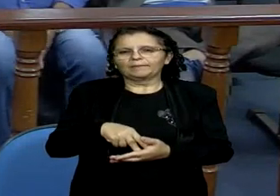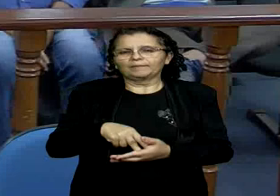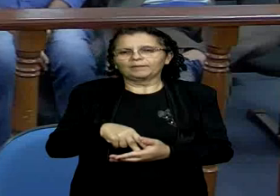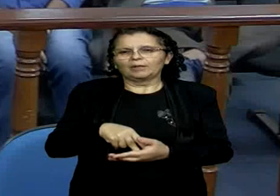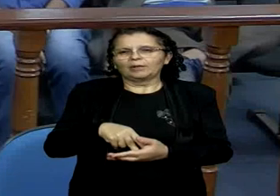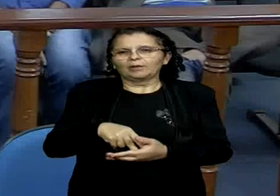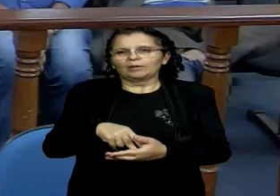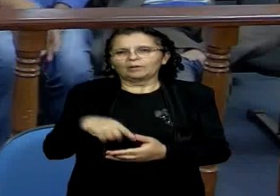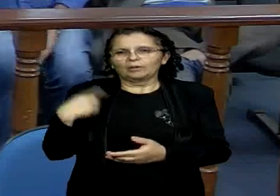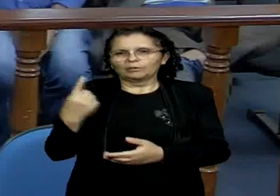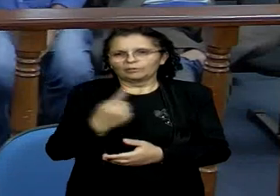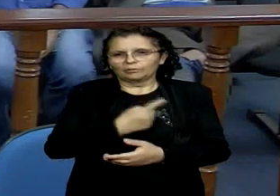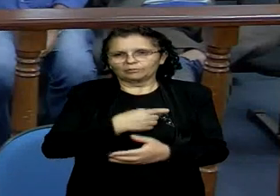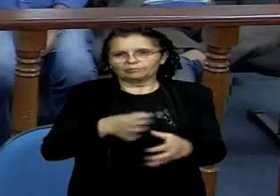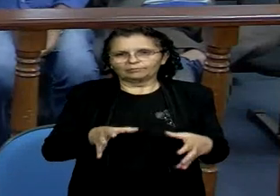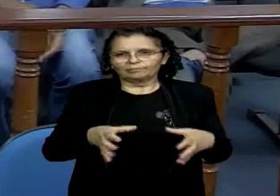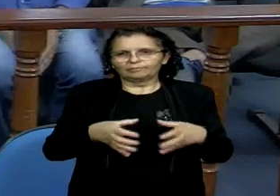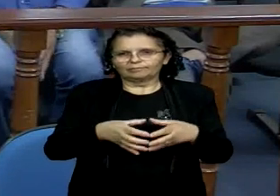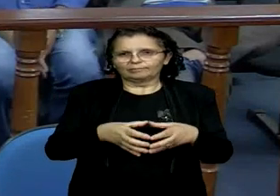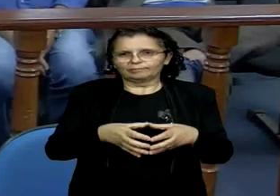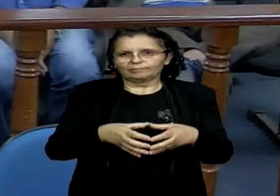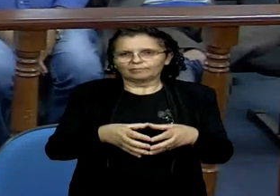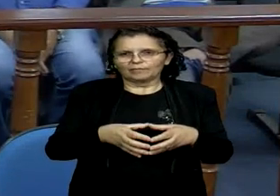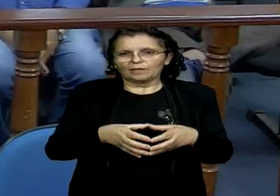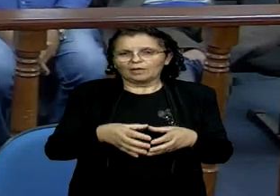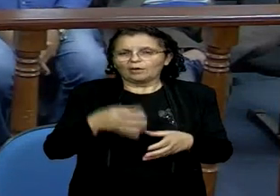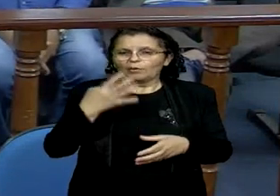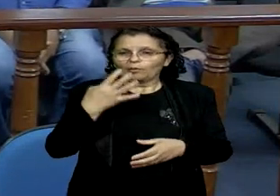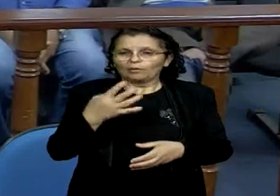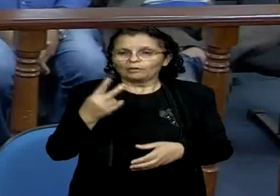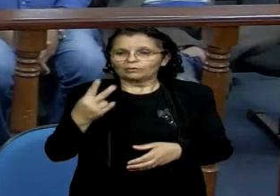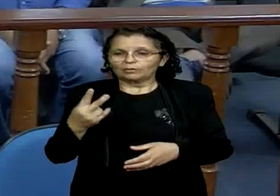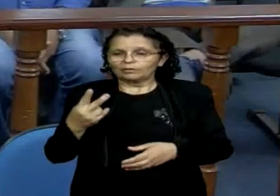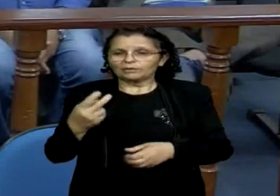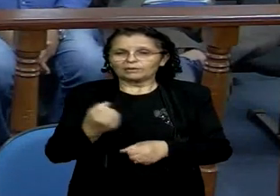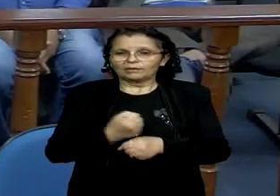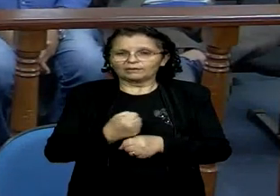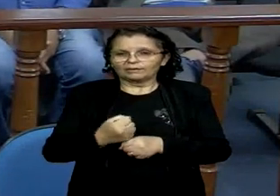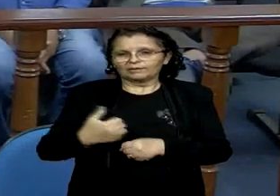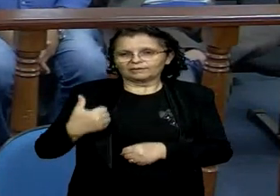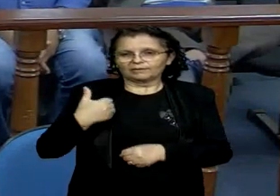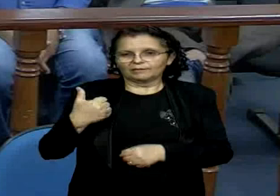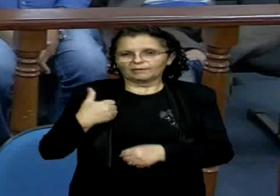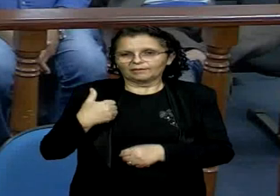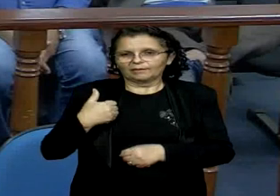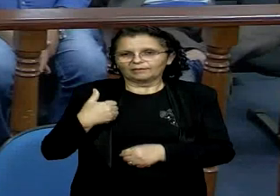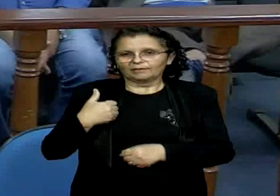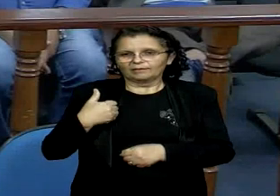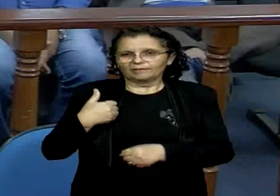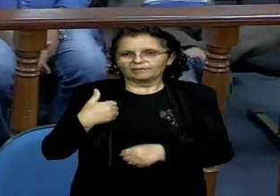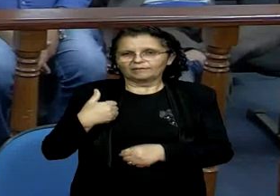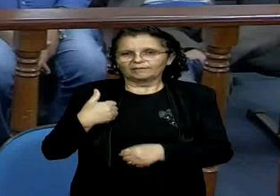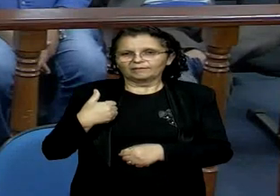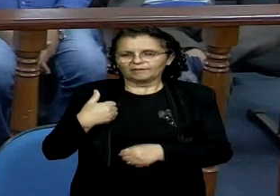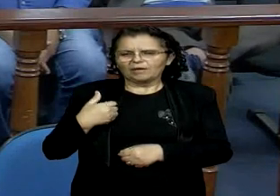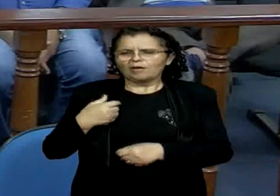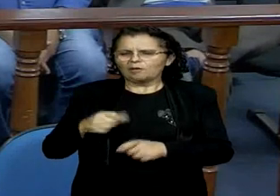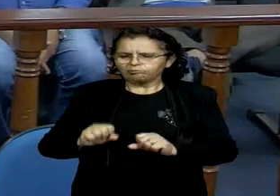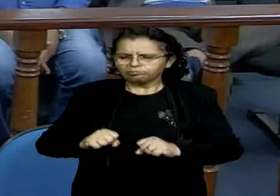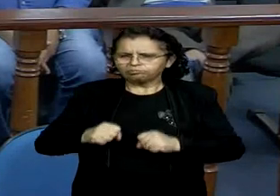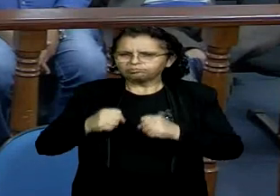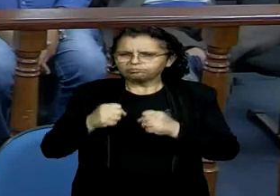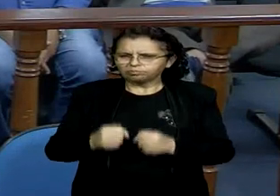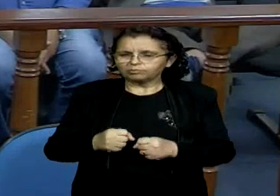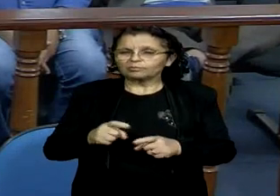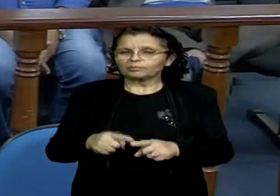inestimáveis à nossa comunidade. Em seus 42 anos de idade, rodou sem óleo, hein? Erivelton tem